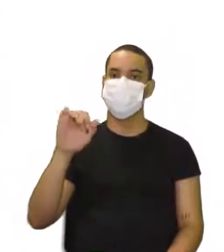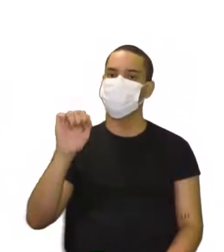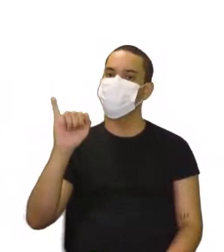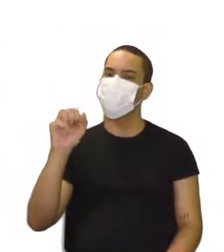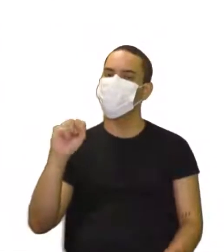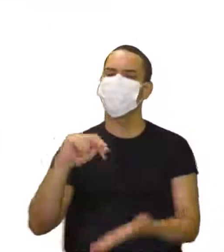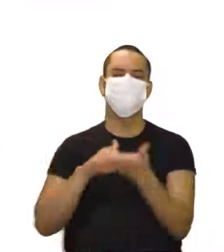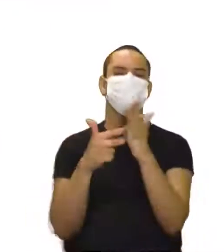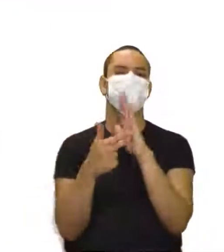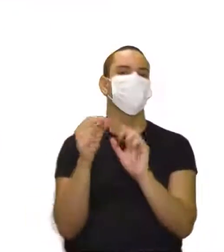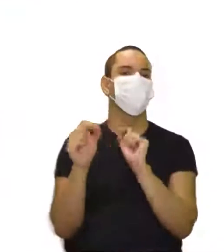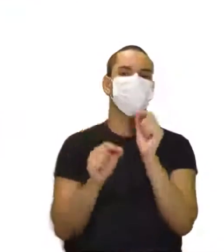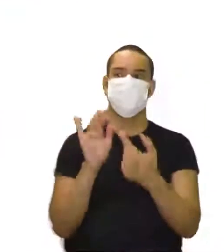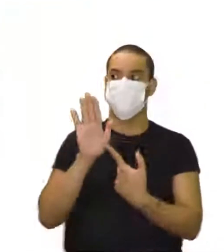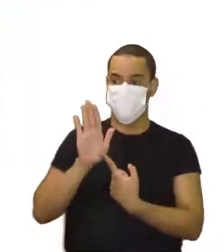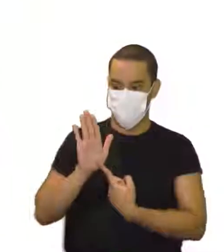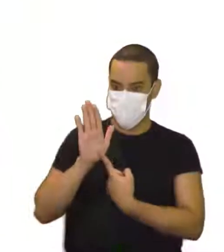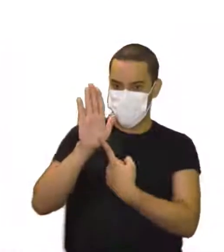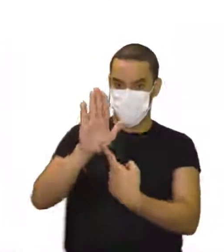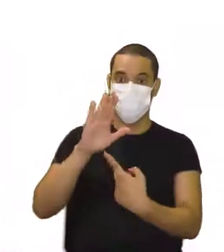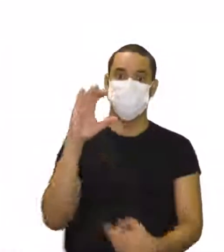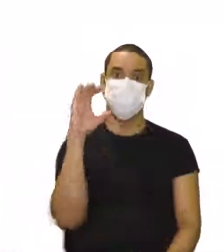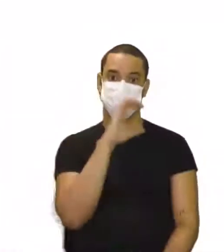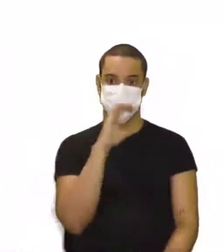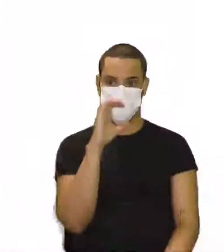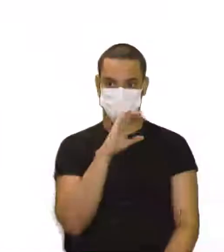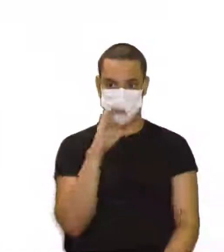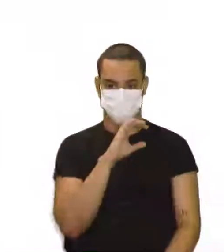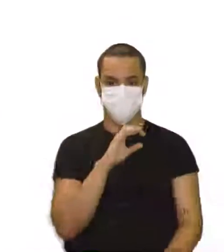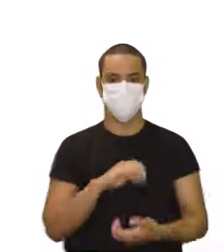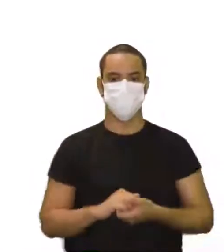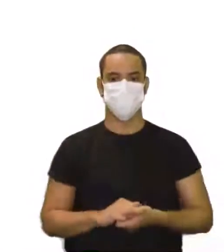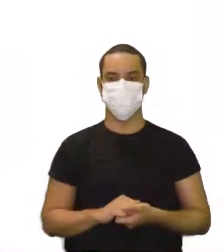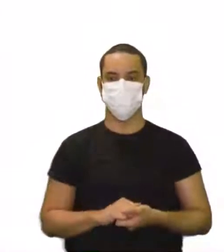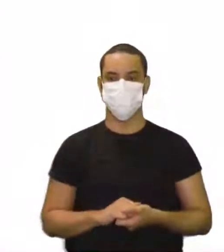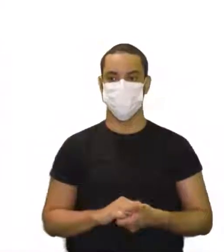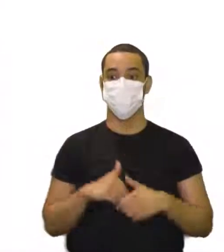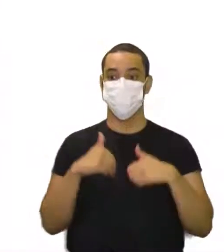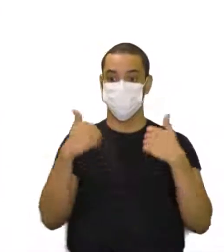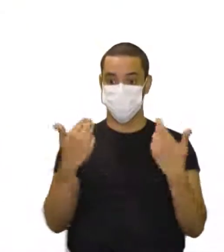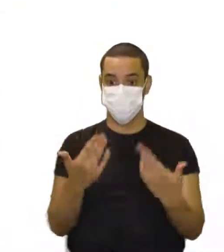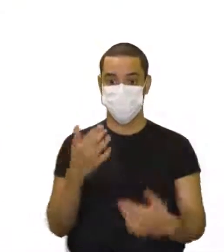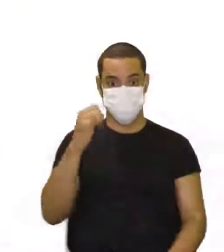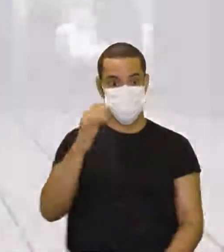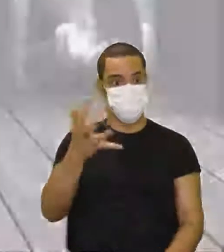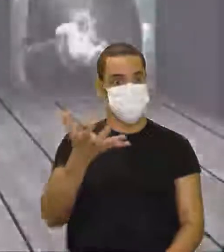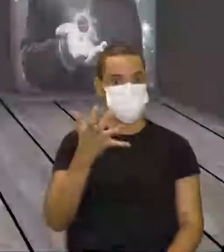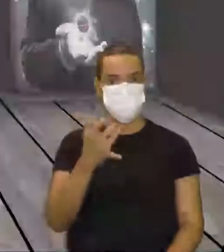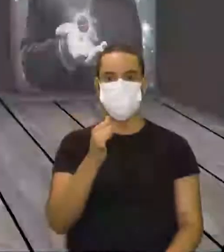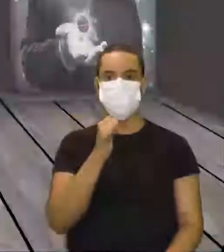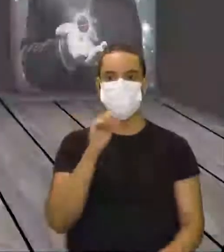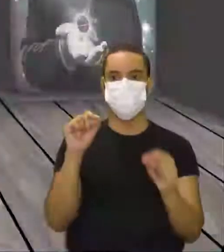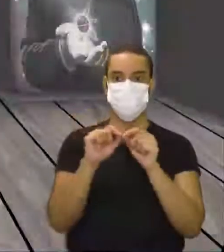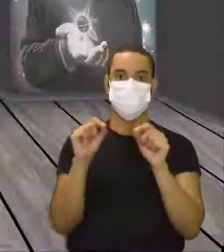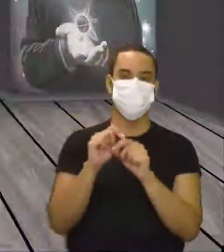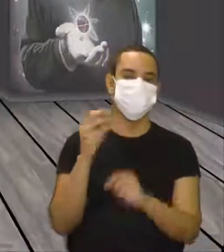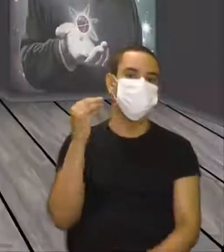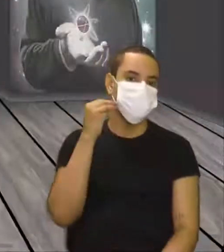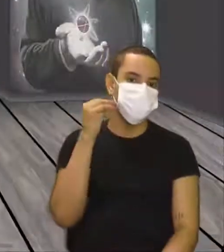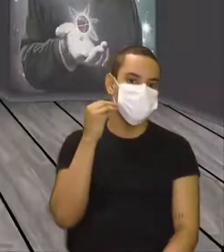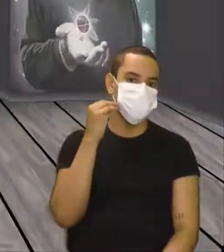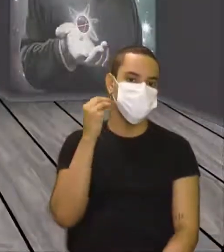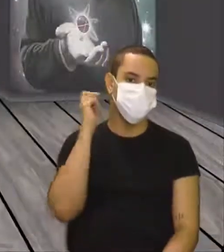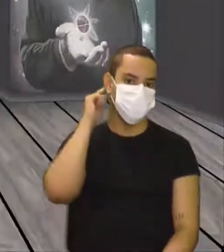que apresentem aceleração. Então, pessoal, se você quisesse, por exemplo, fazer um experimento, você ia ver